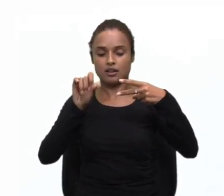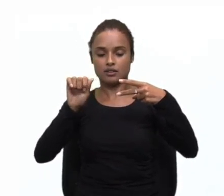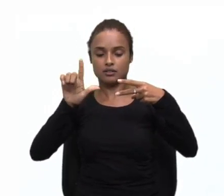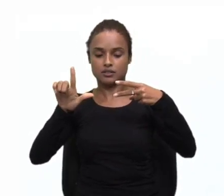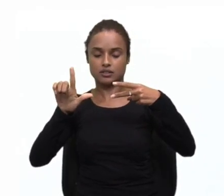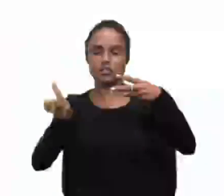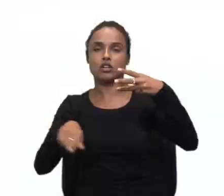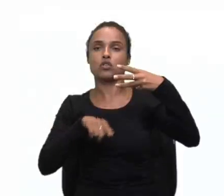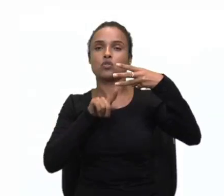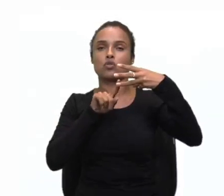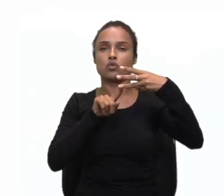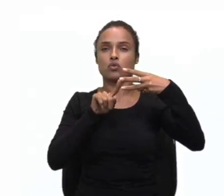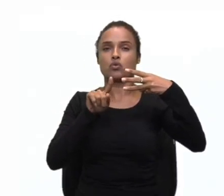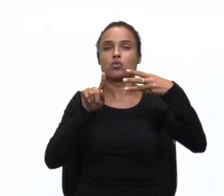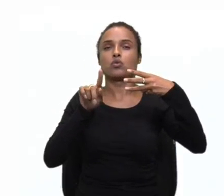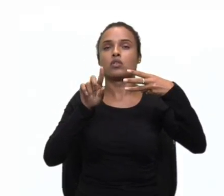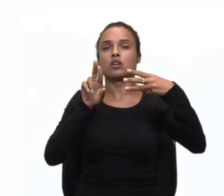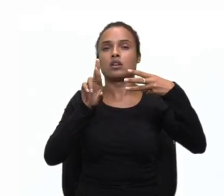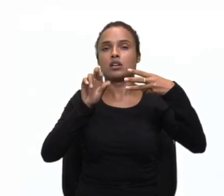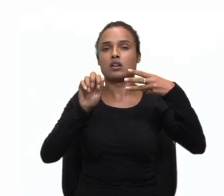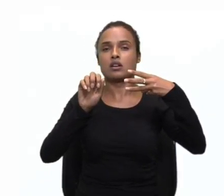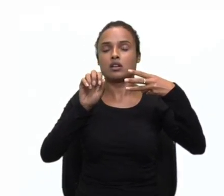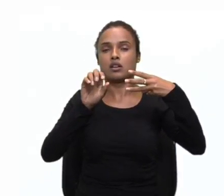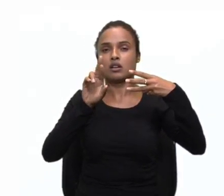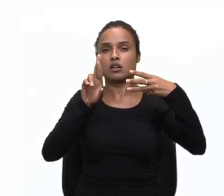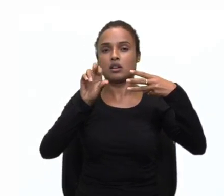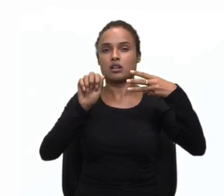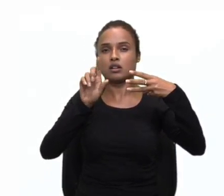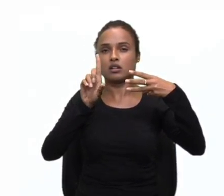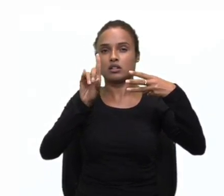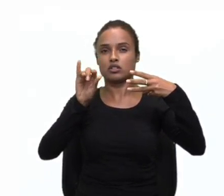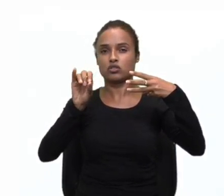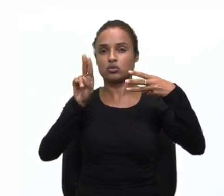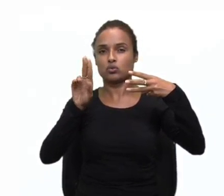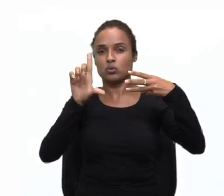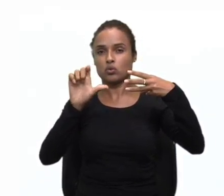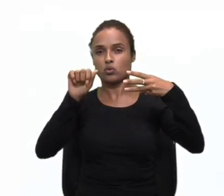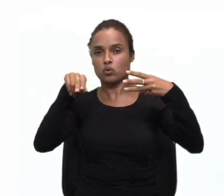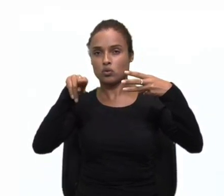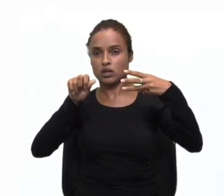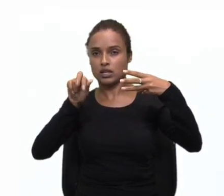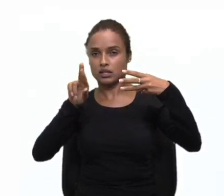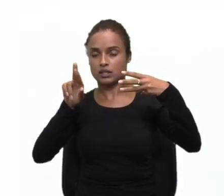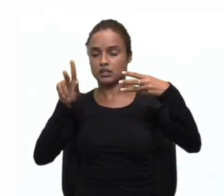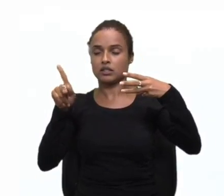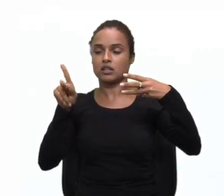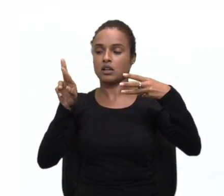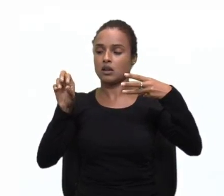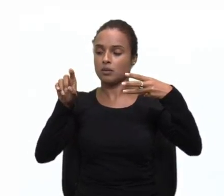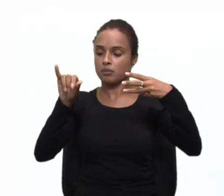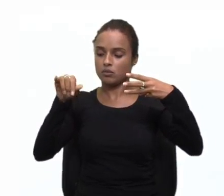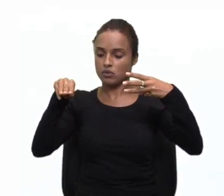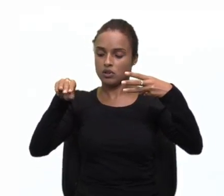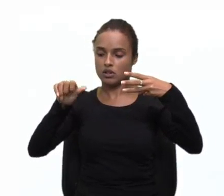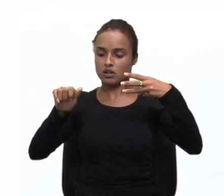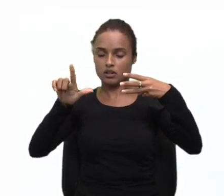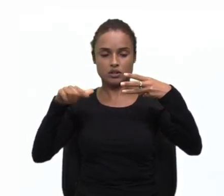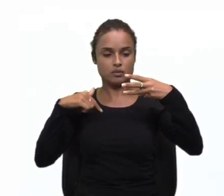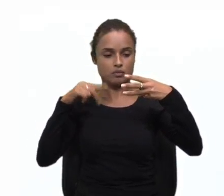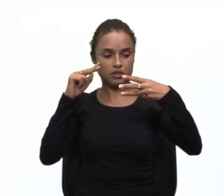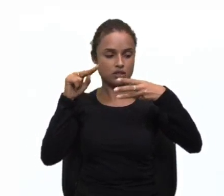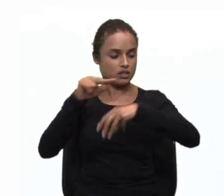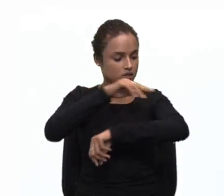e a articulação radioulnar proximal. Lembra do que eu falei? Membros superiores, articulação do cotovelo, formada